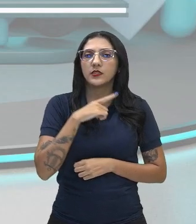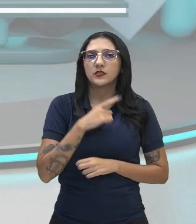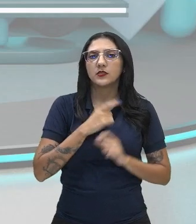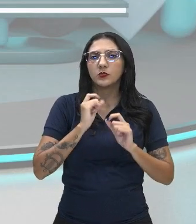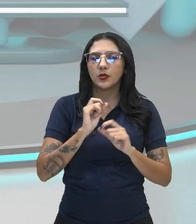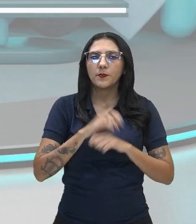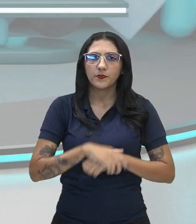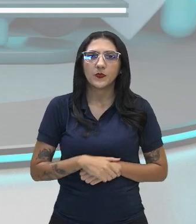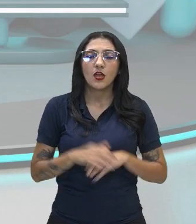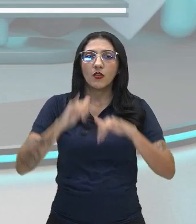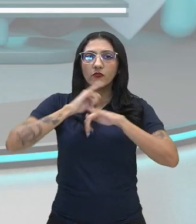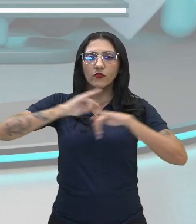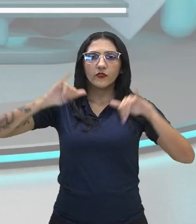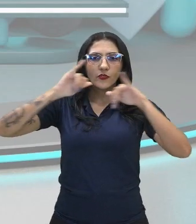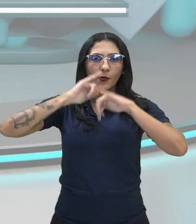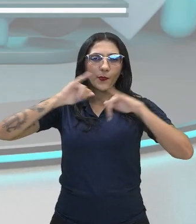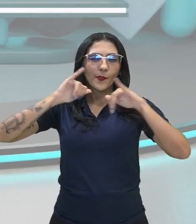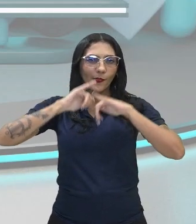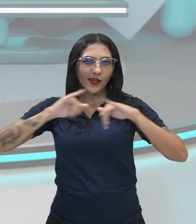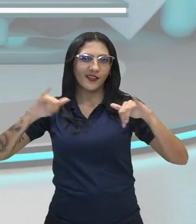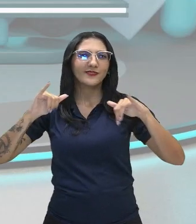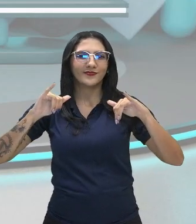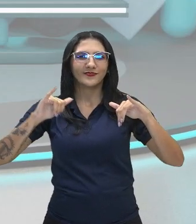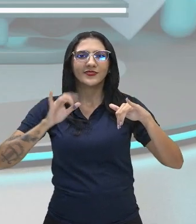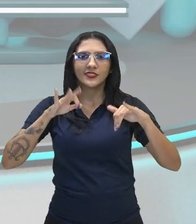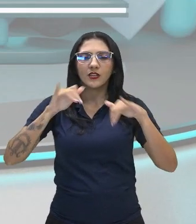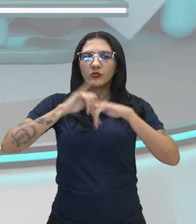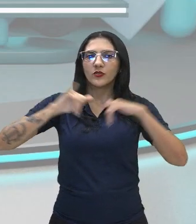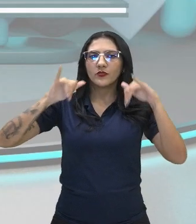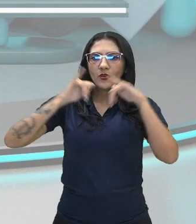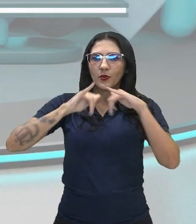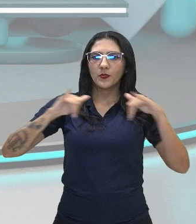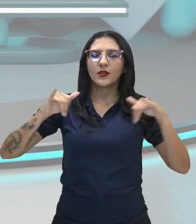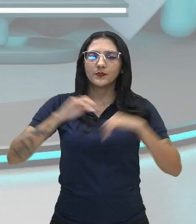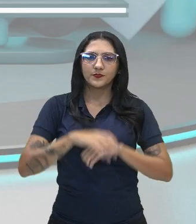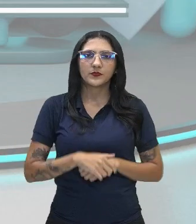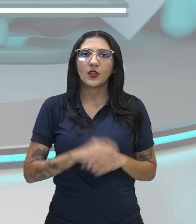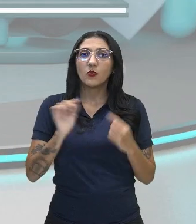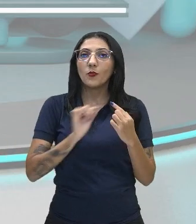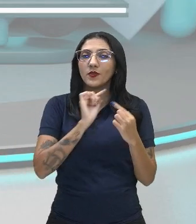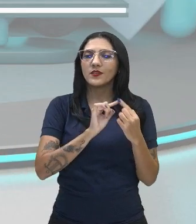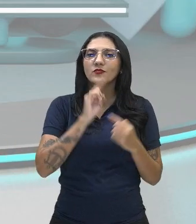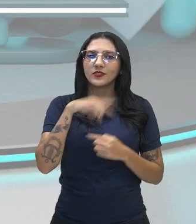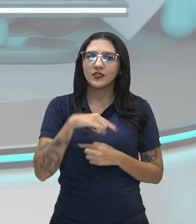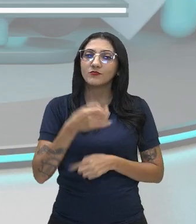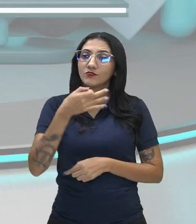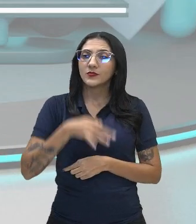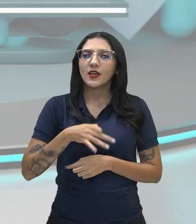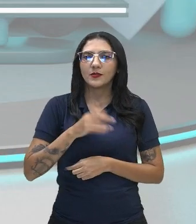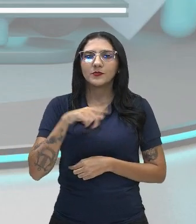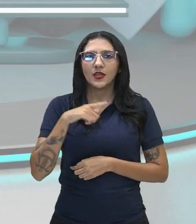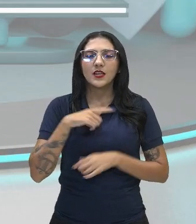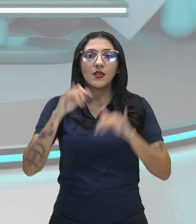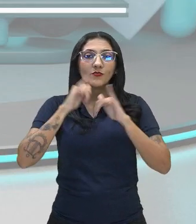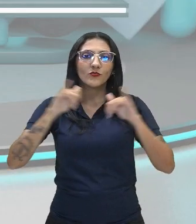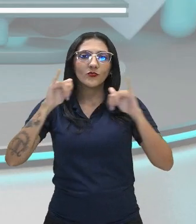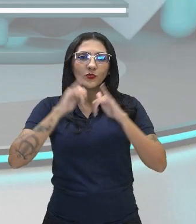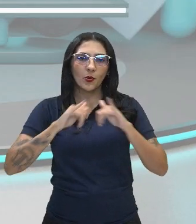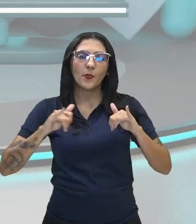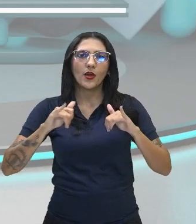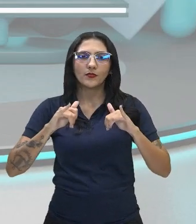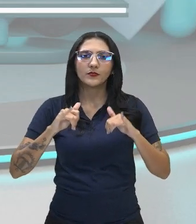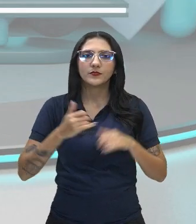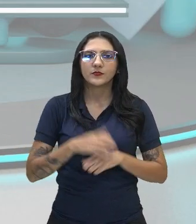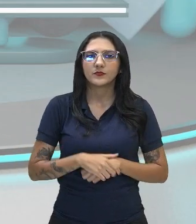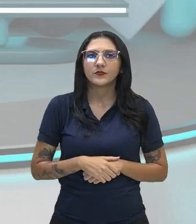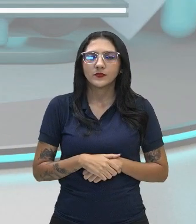em informar, certo? Então, a finalidade dele, do texto, é exatamente